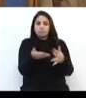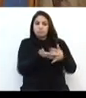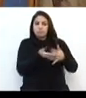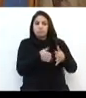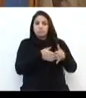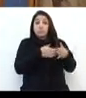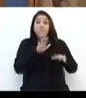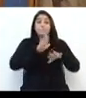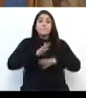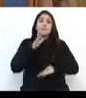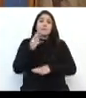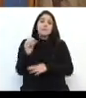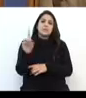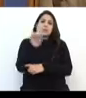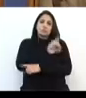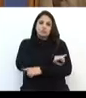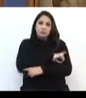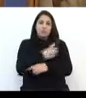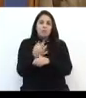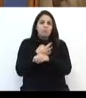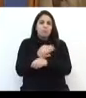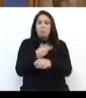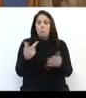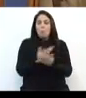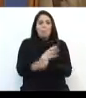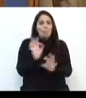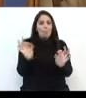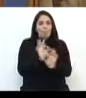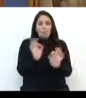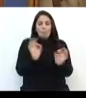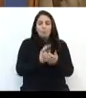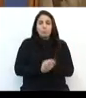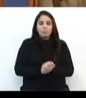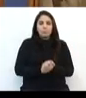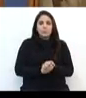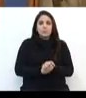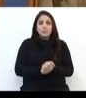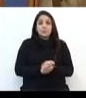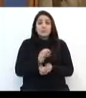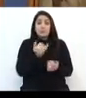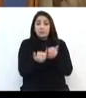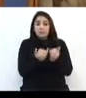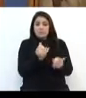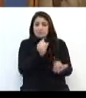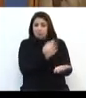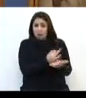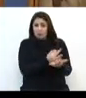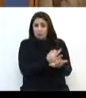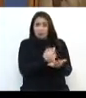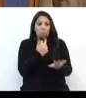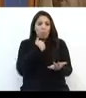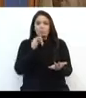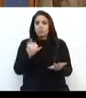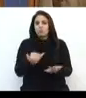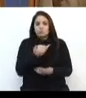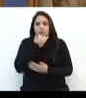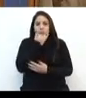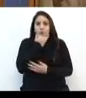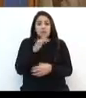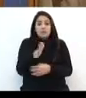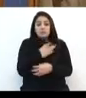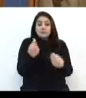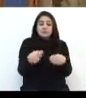dias de férias. E o que não acontece, e não só isso, elas não têm a falta justificada, quando necessitam de uma falta